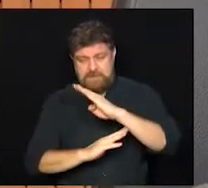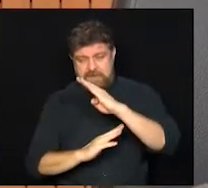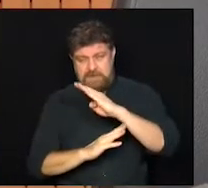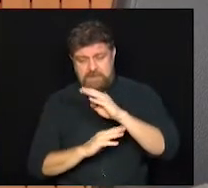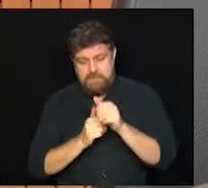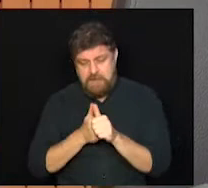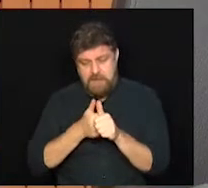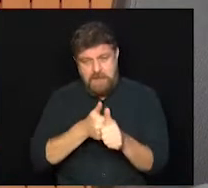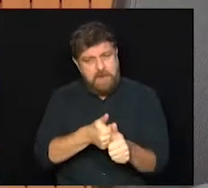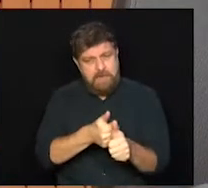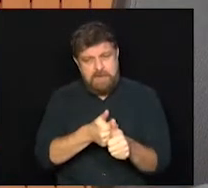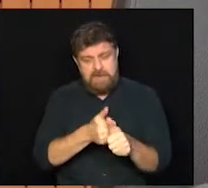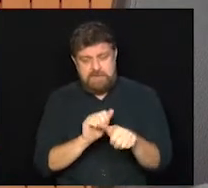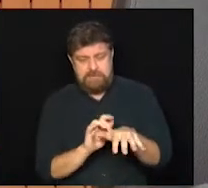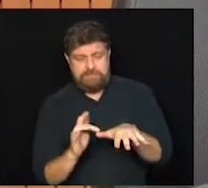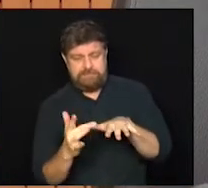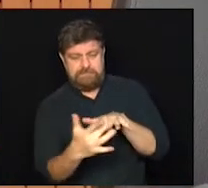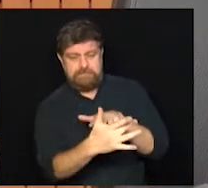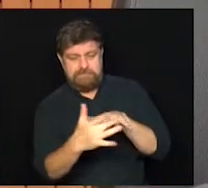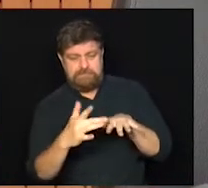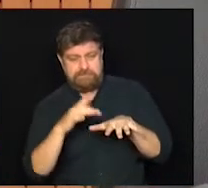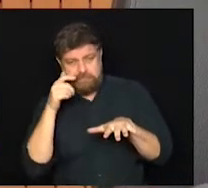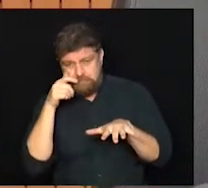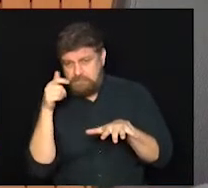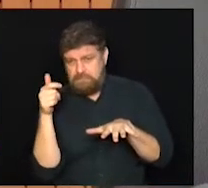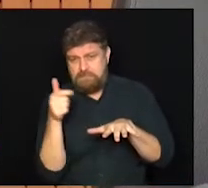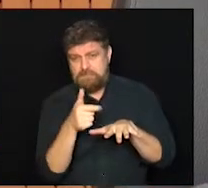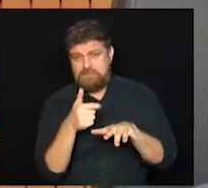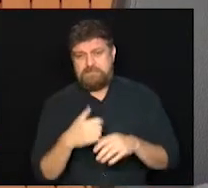acompanhando pelas redes sociais,